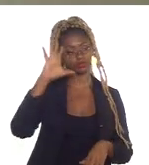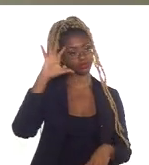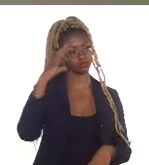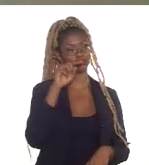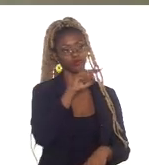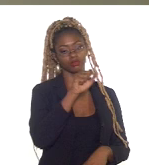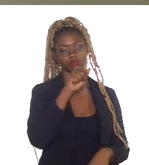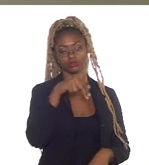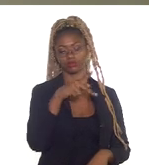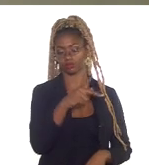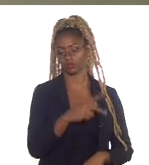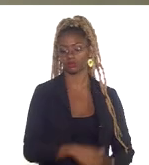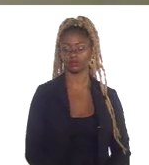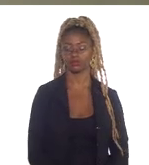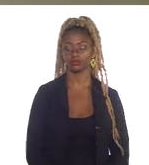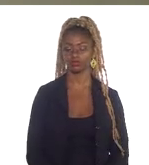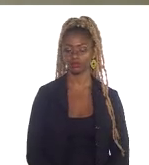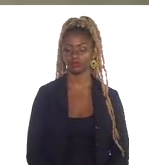ANP.